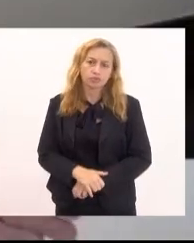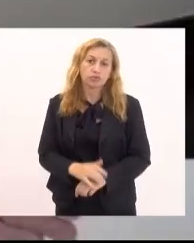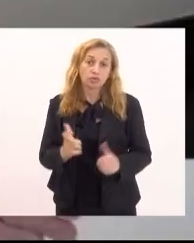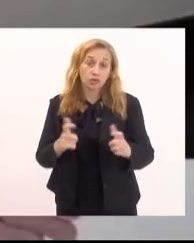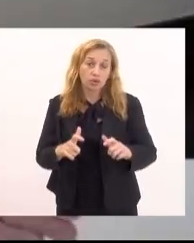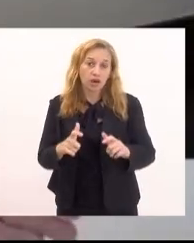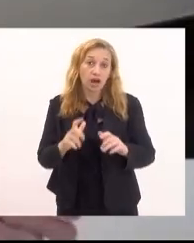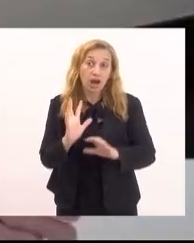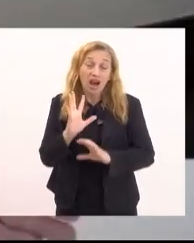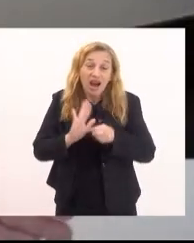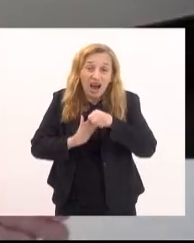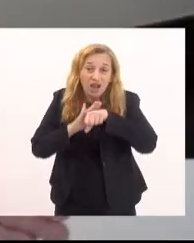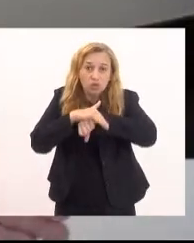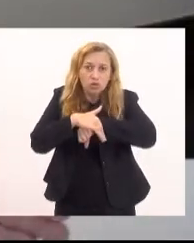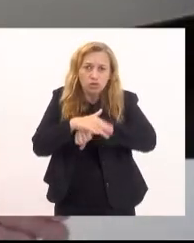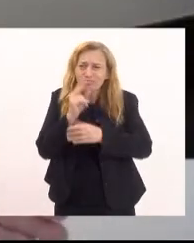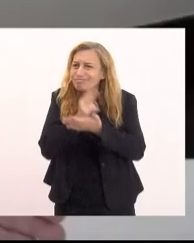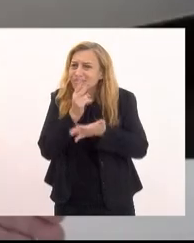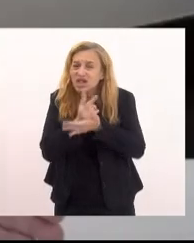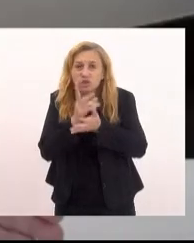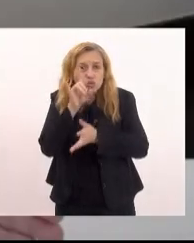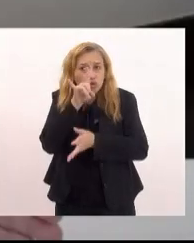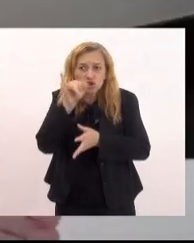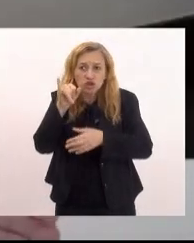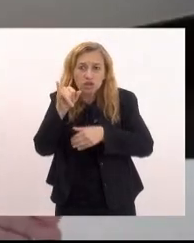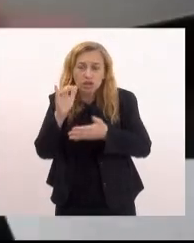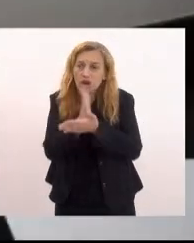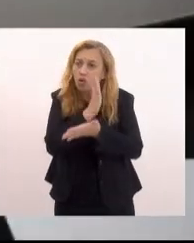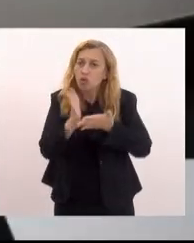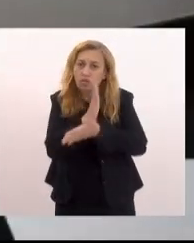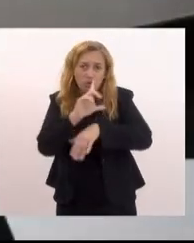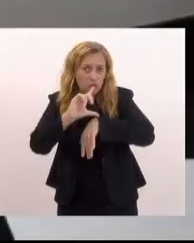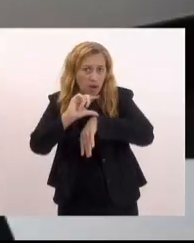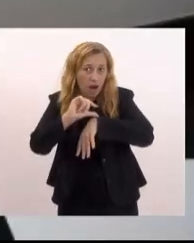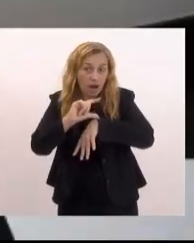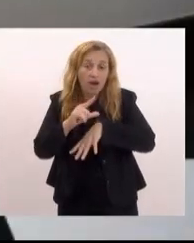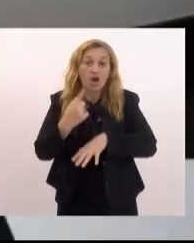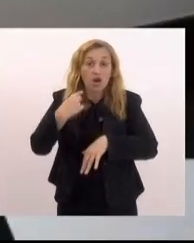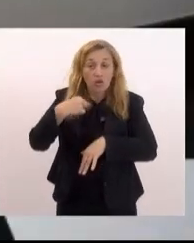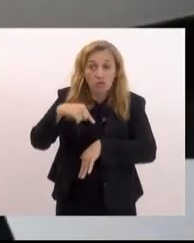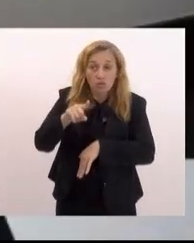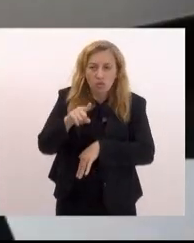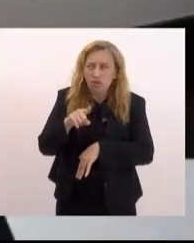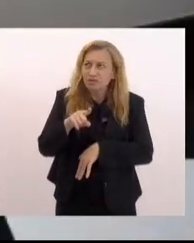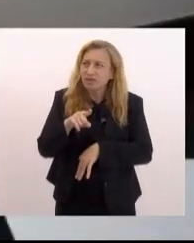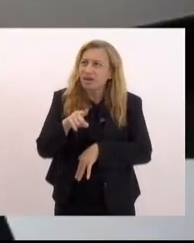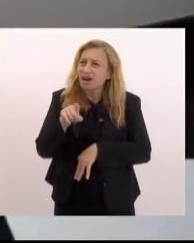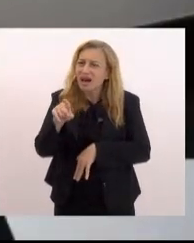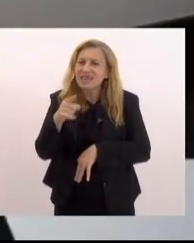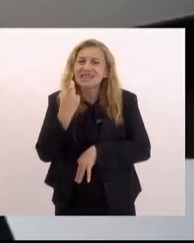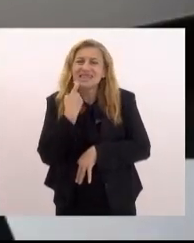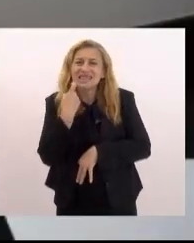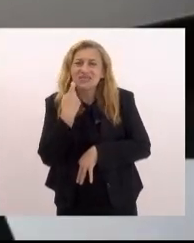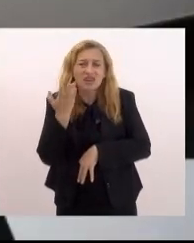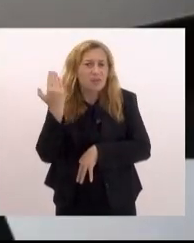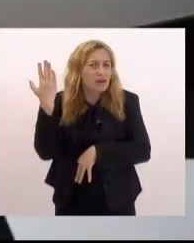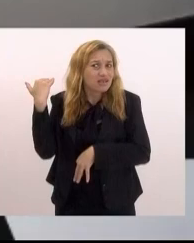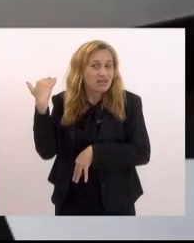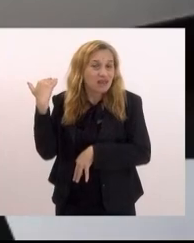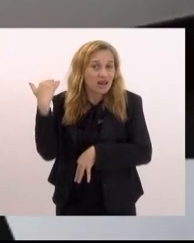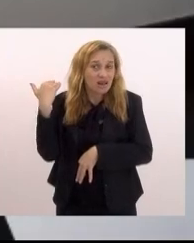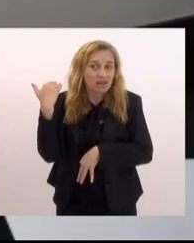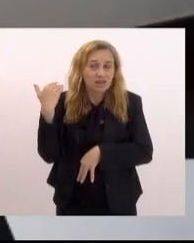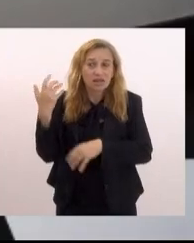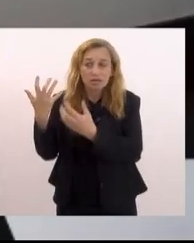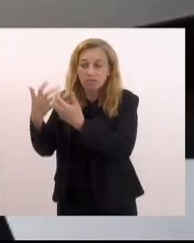noite. E mesmo durante o dia, em vários horários, eu fiz esse trecho, passei pelo arco metropolitano sexta-feira passada, me deslocando